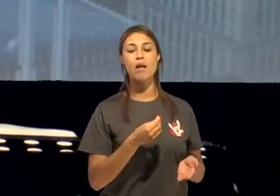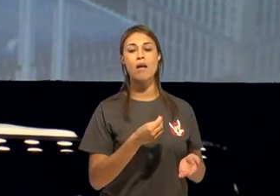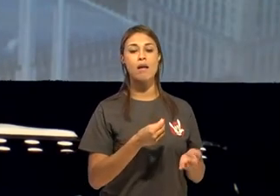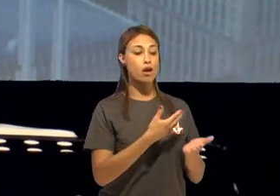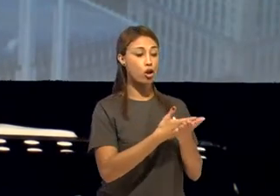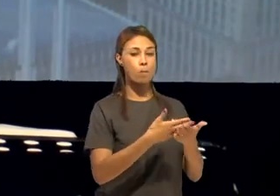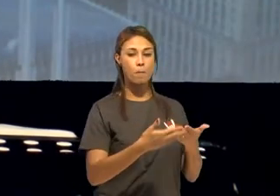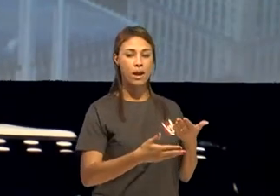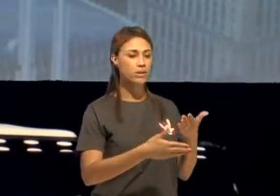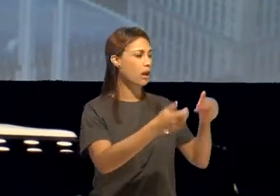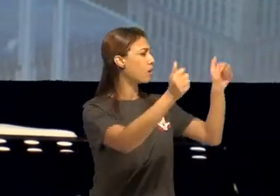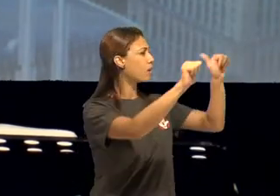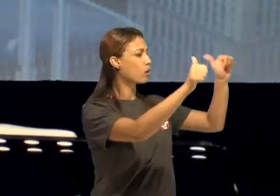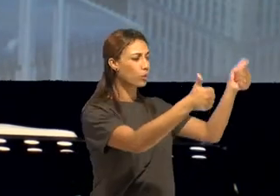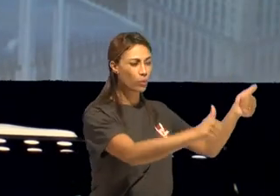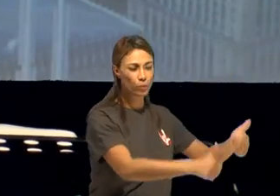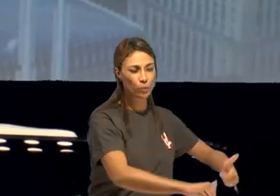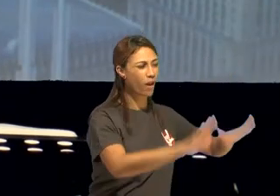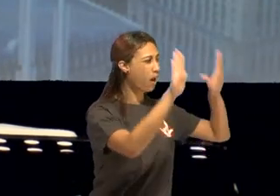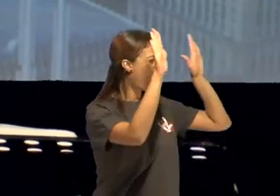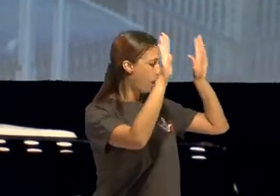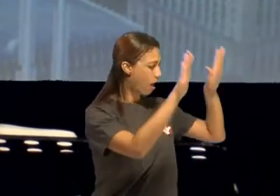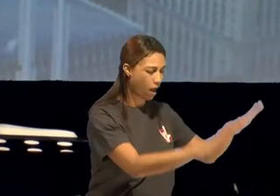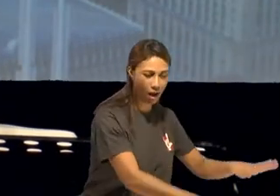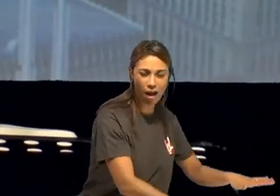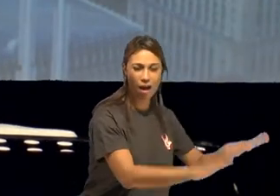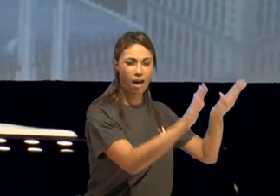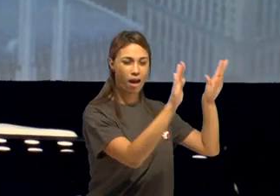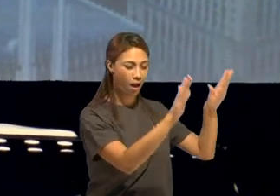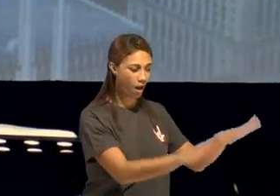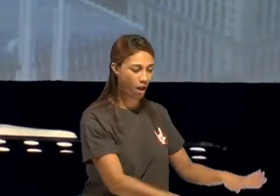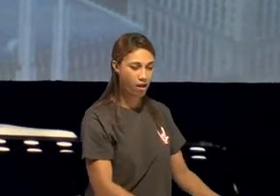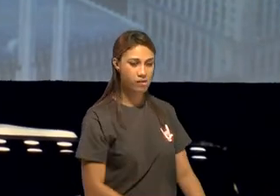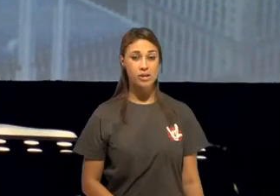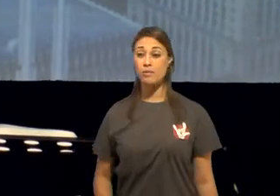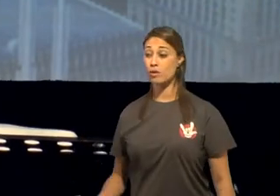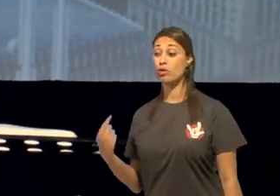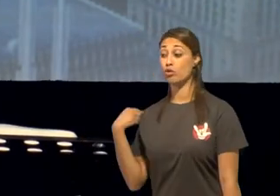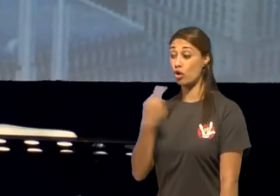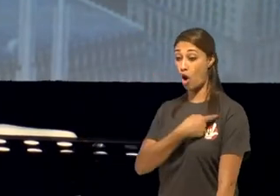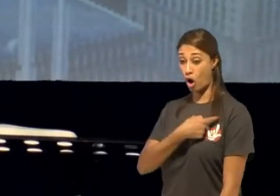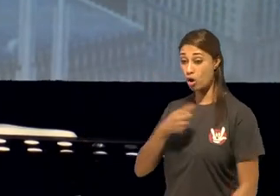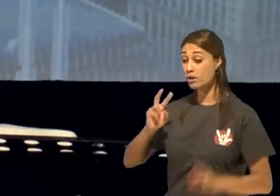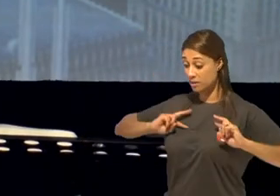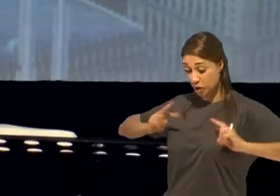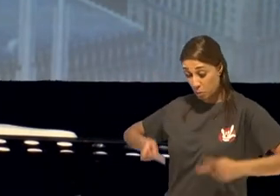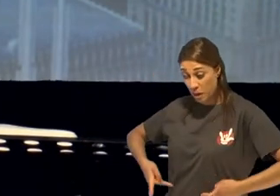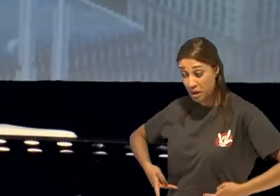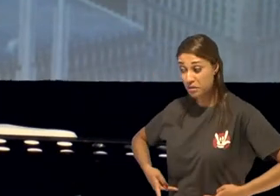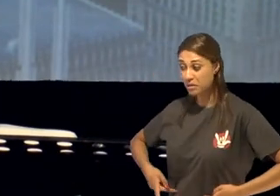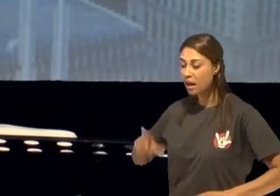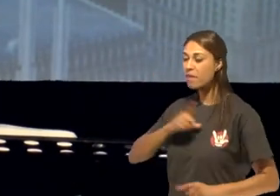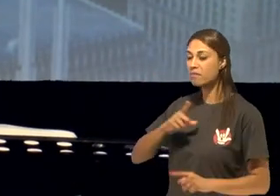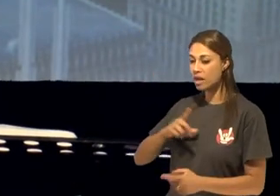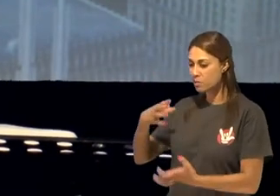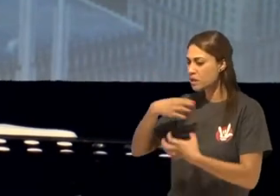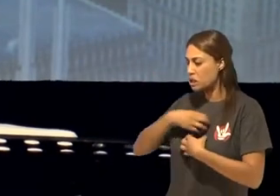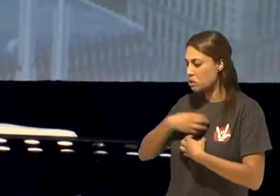olha e fala assim: meus irmãos, vocês estão nos adorando, nós somos homens e temos os mesmos sentimentos que vocês.